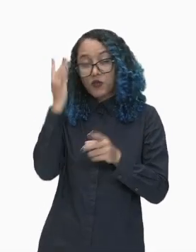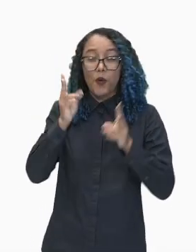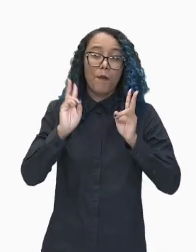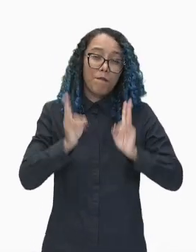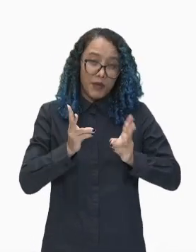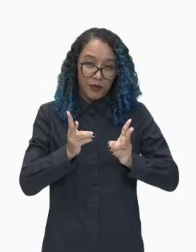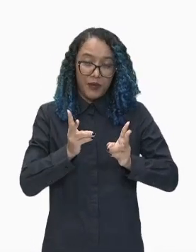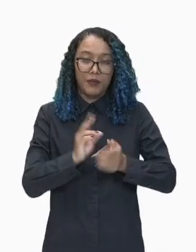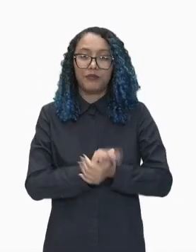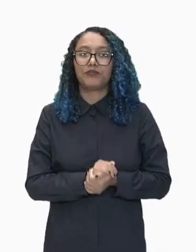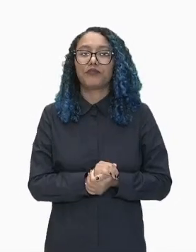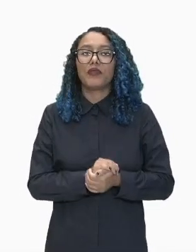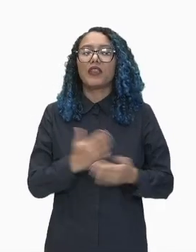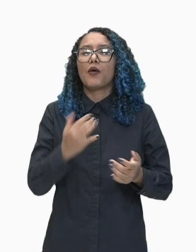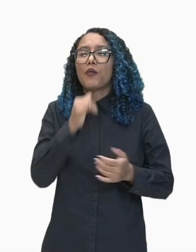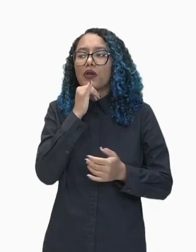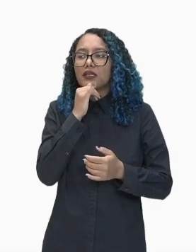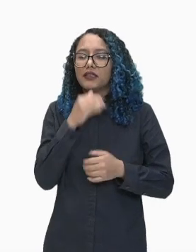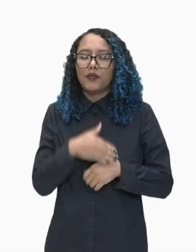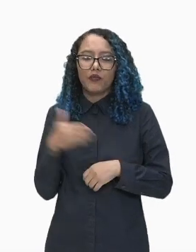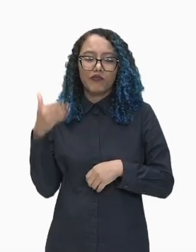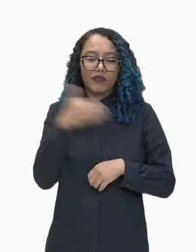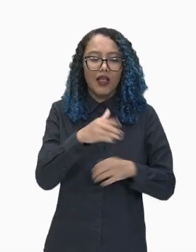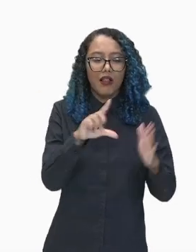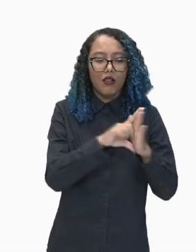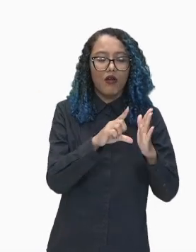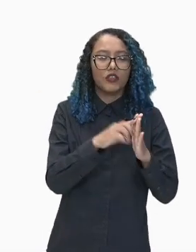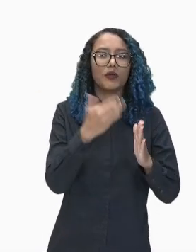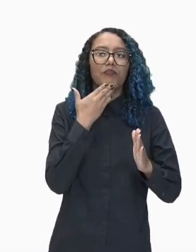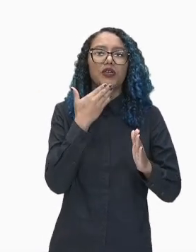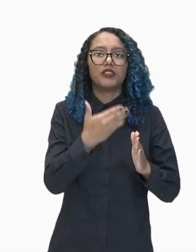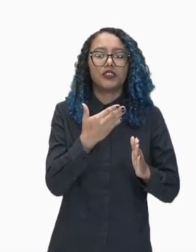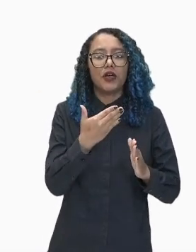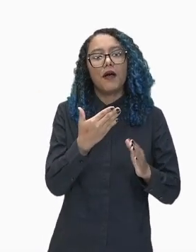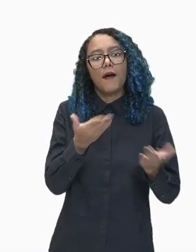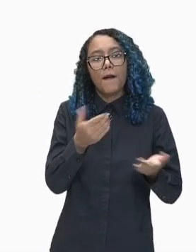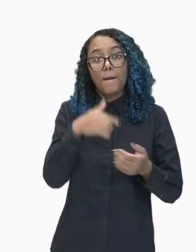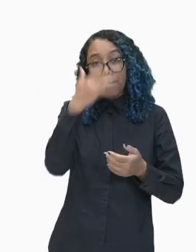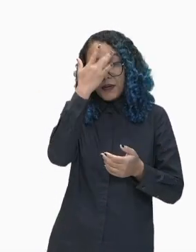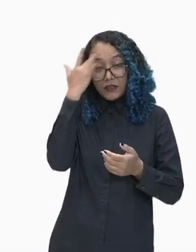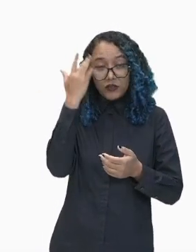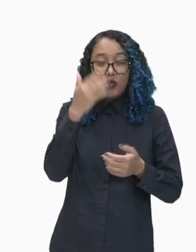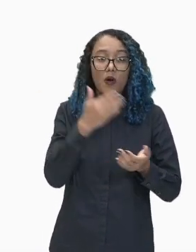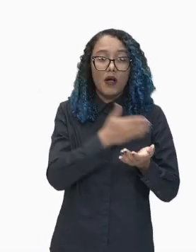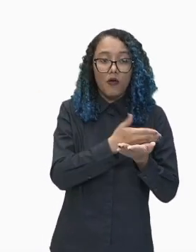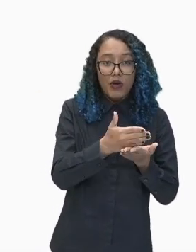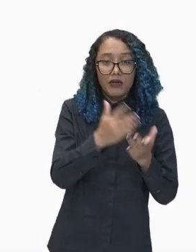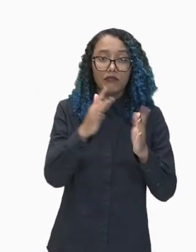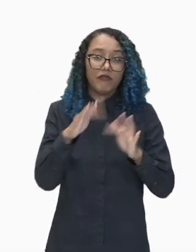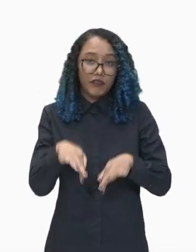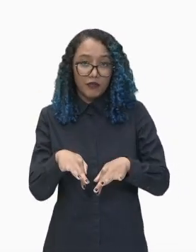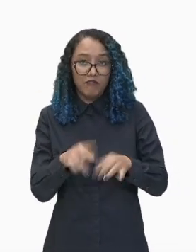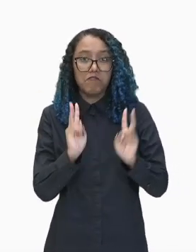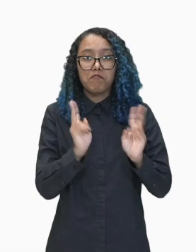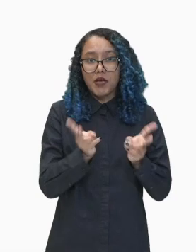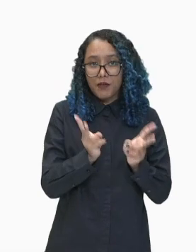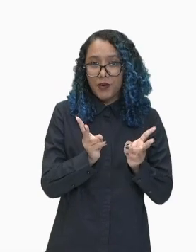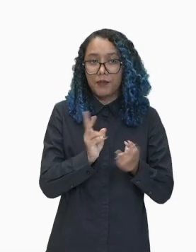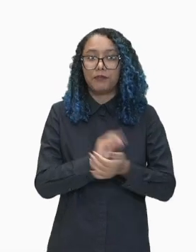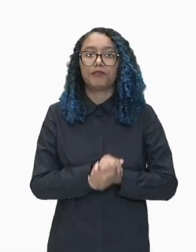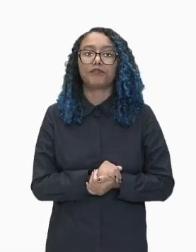chegava lá, pedia para fazer um produto, a pessoa iniciava e terminava. Então, vejam lá, o produto era